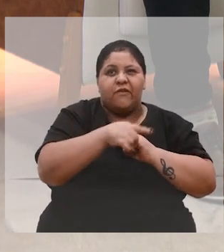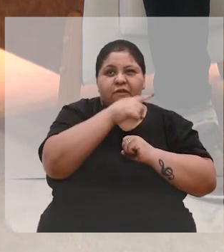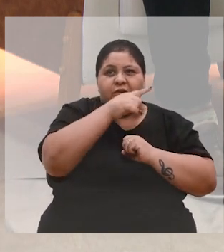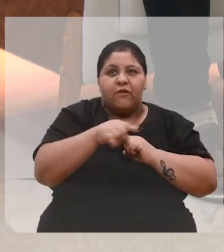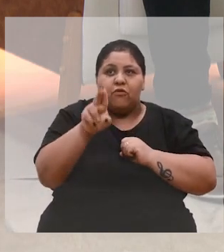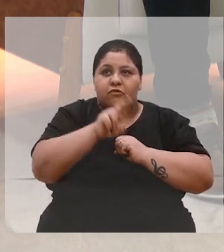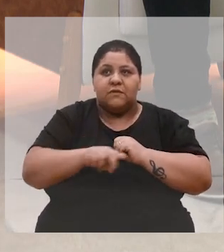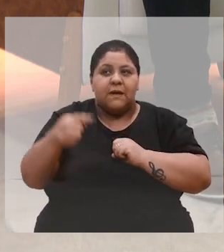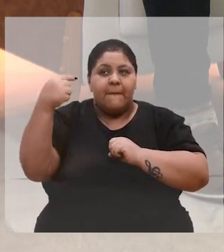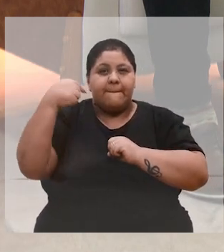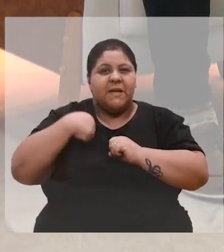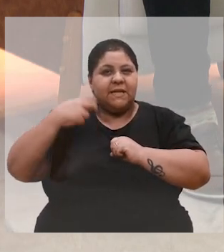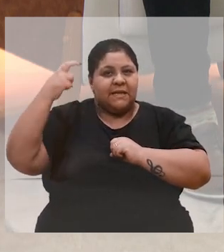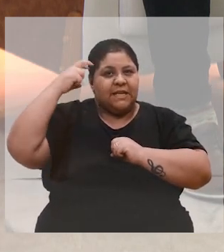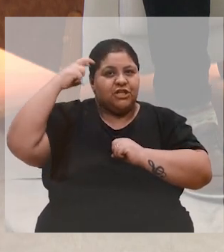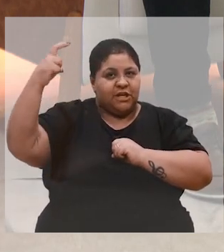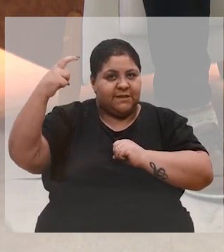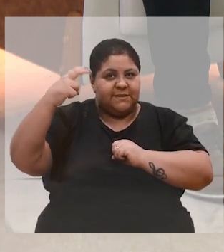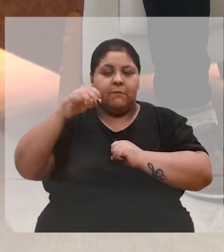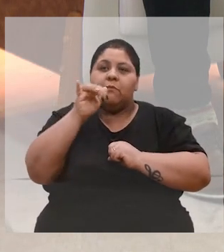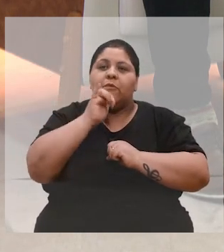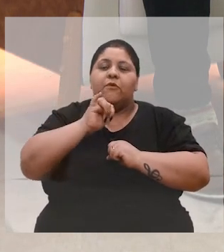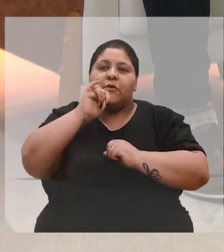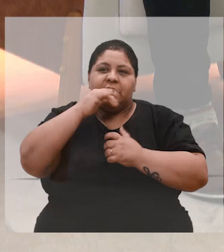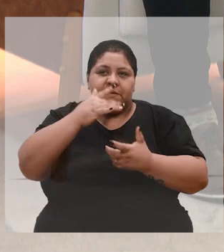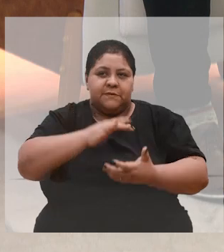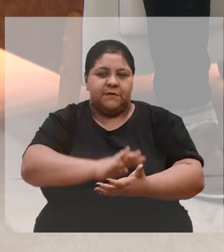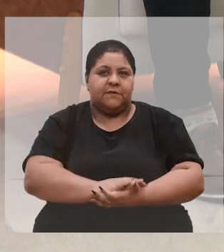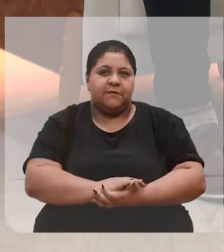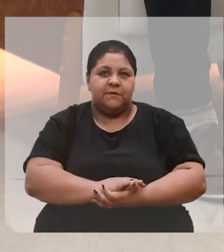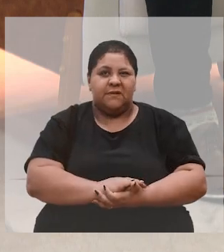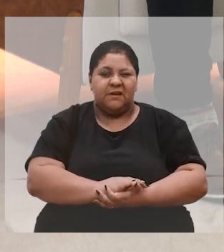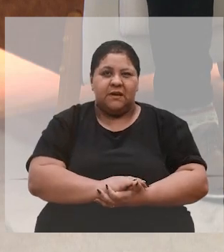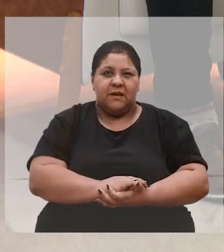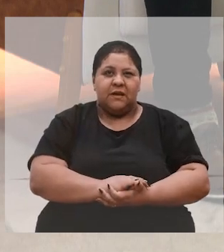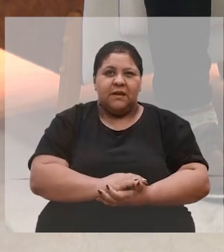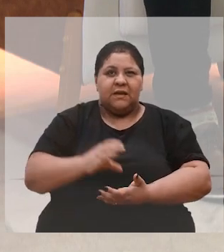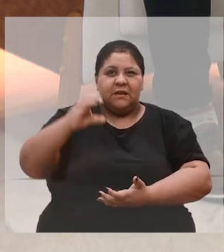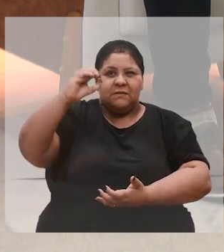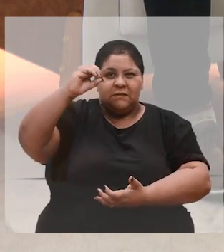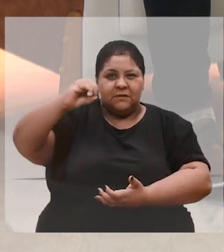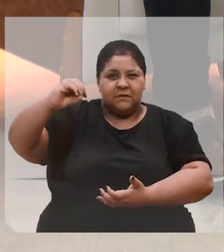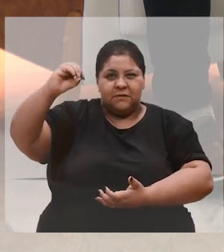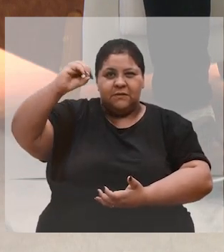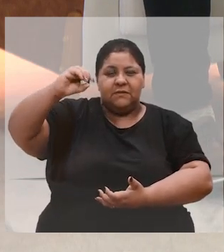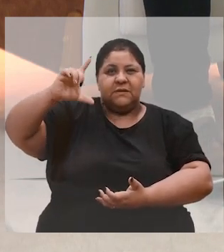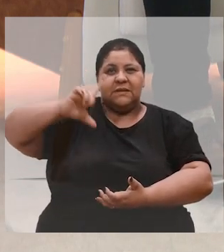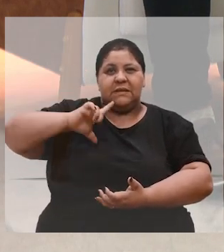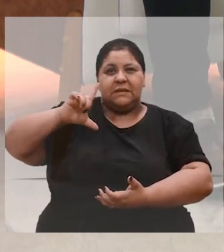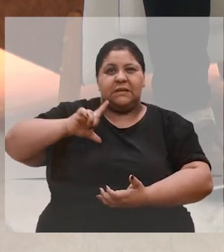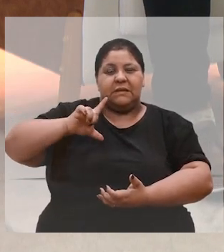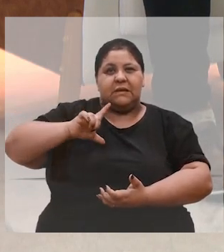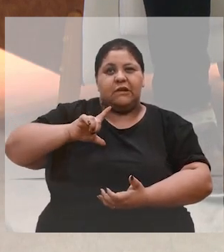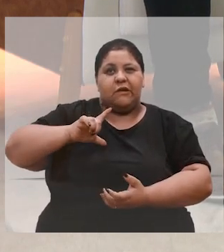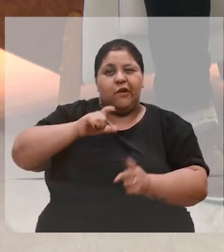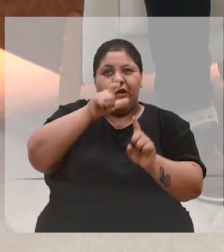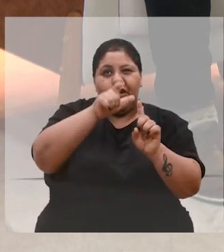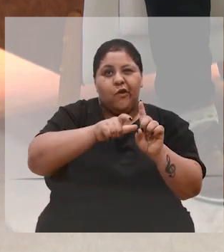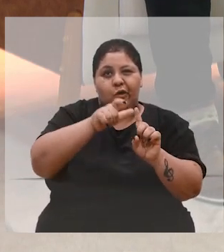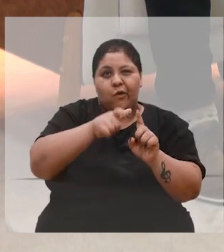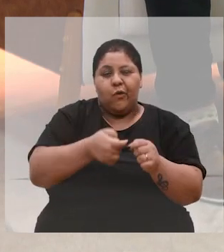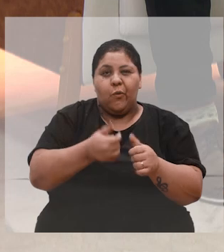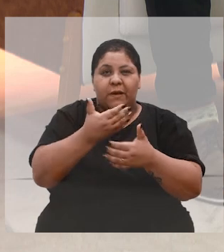minha inteligência. Por exemplo, aqui nesse balão, nós temos uma bonequinha quase que